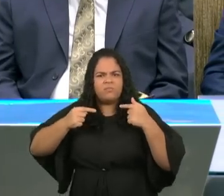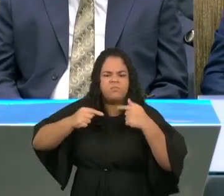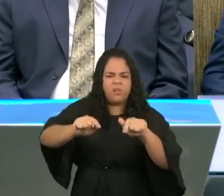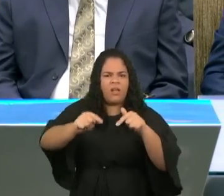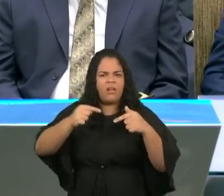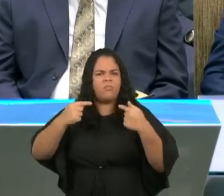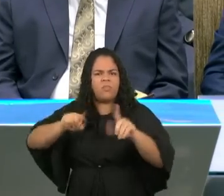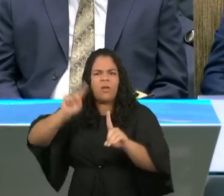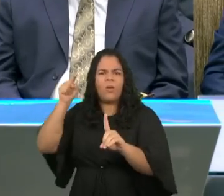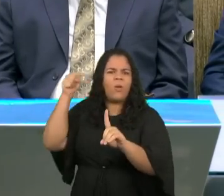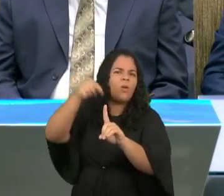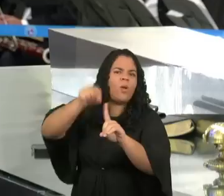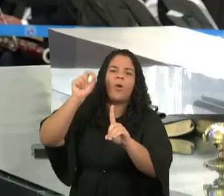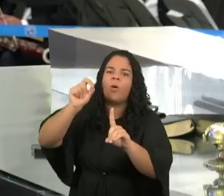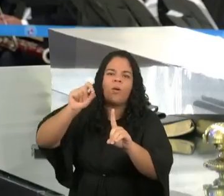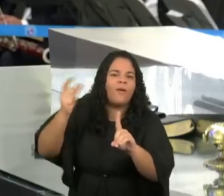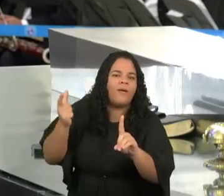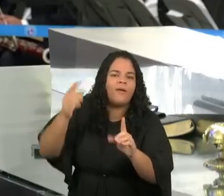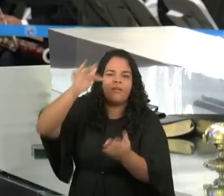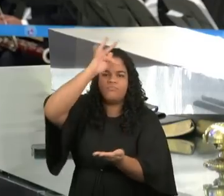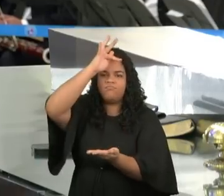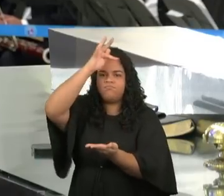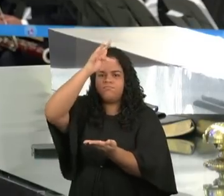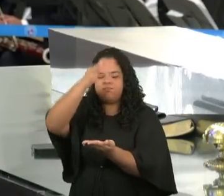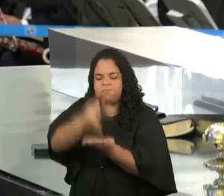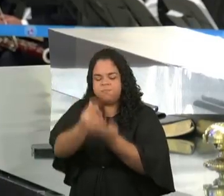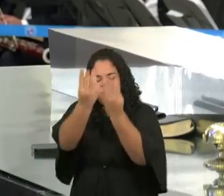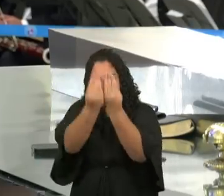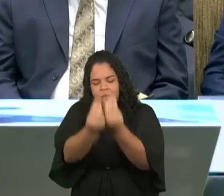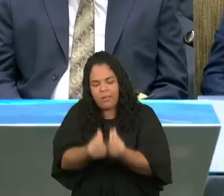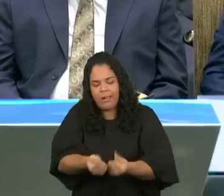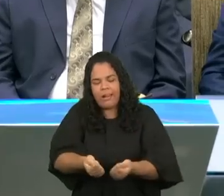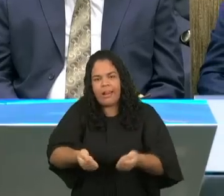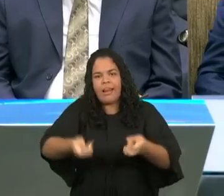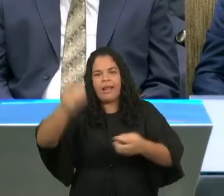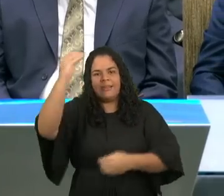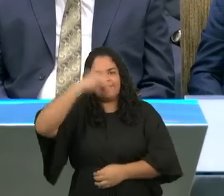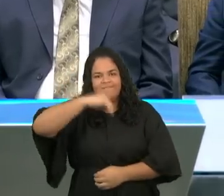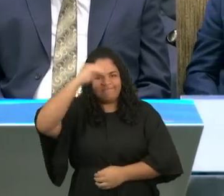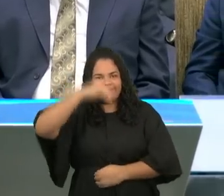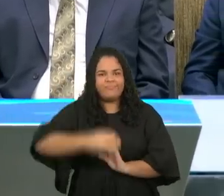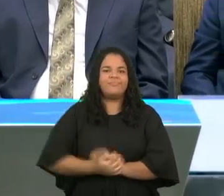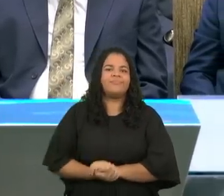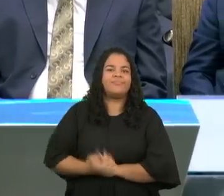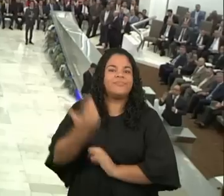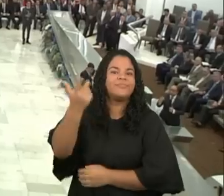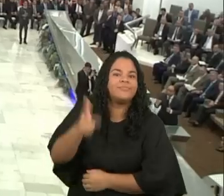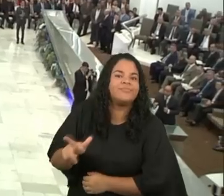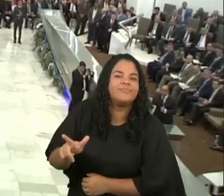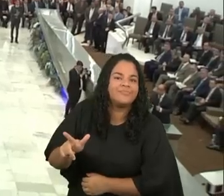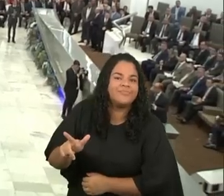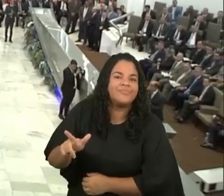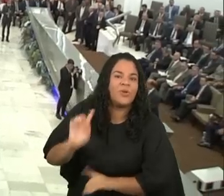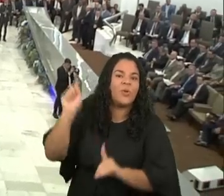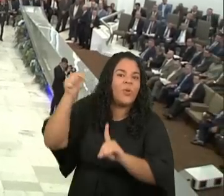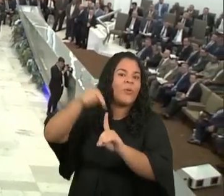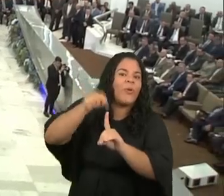único desconstruir a nossa fé. Eu disse o quê?